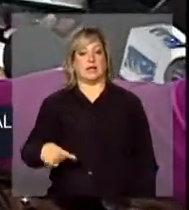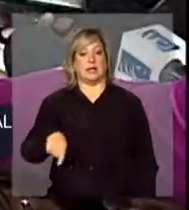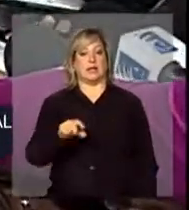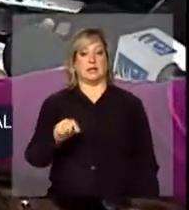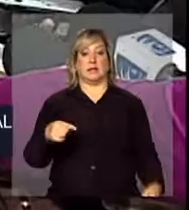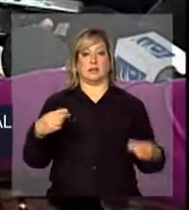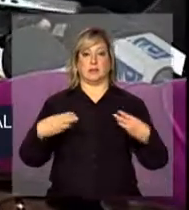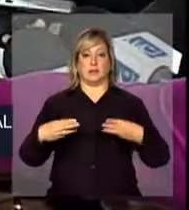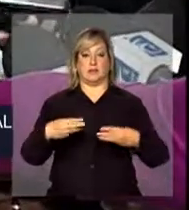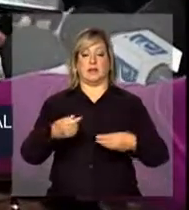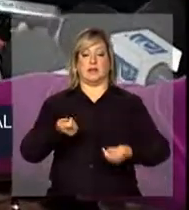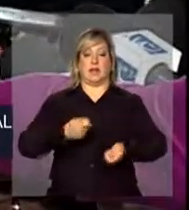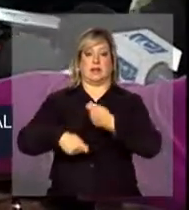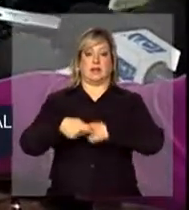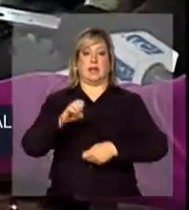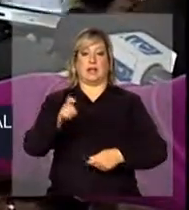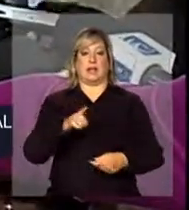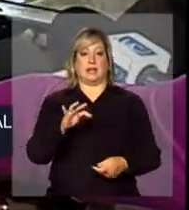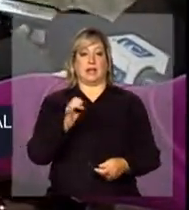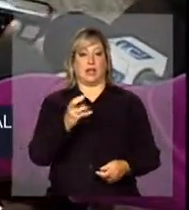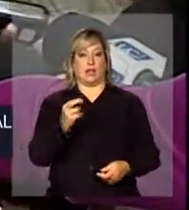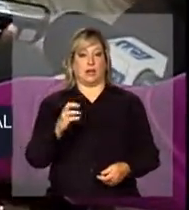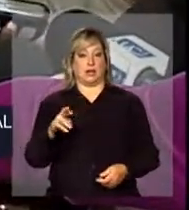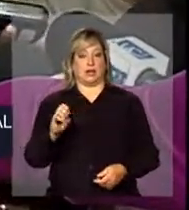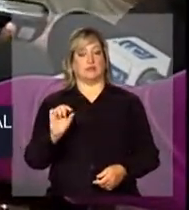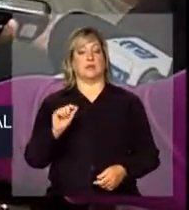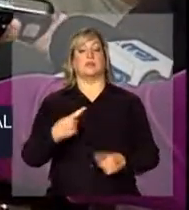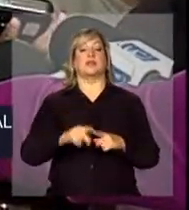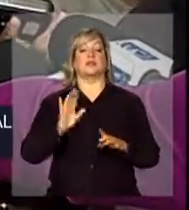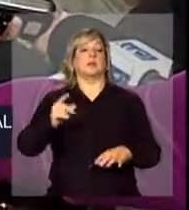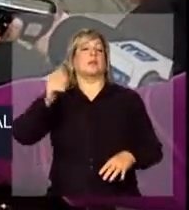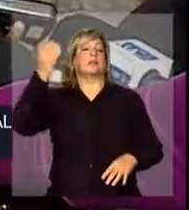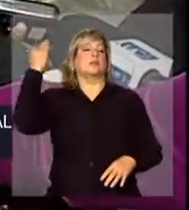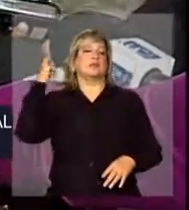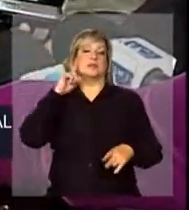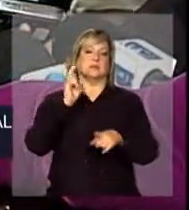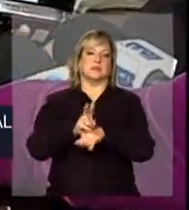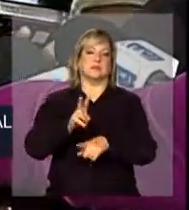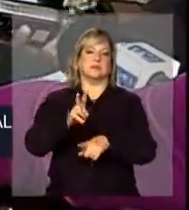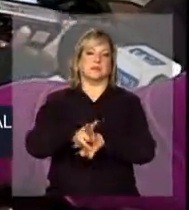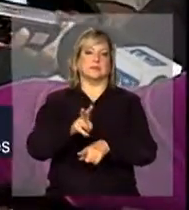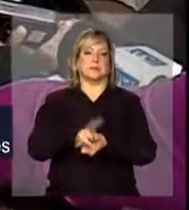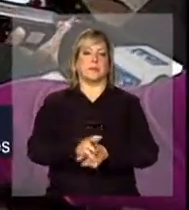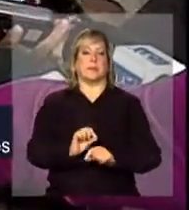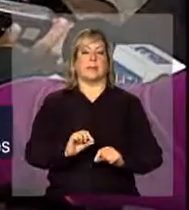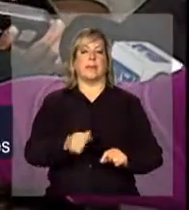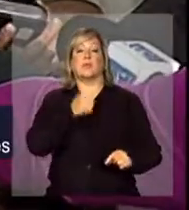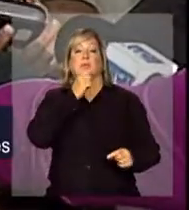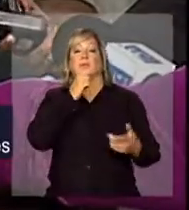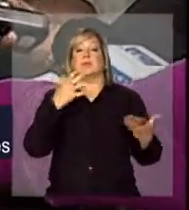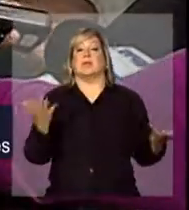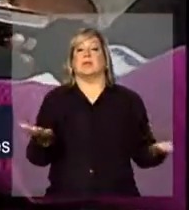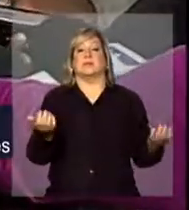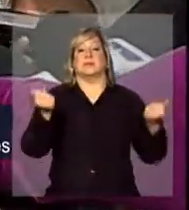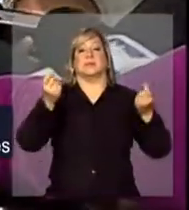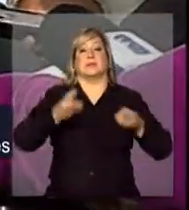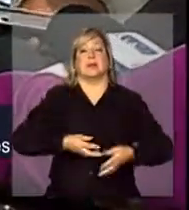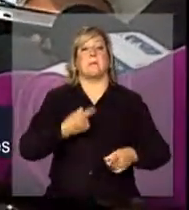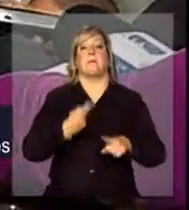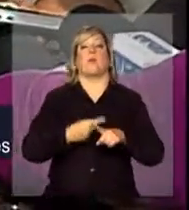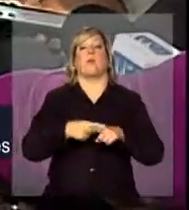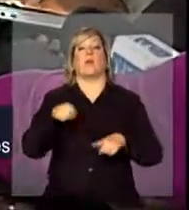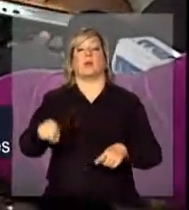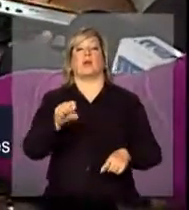Do Ministério das Relações Exteriores. É porque já vem há mais tempo acompanhando lá. Não tem uma explicação por que o